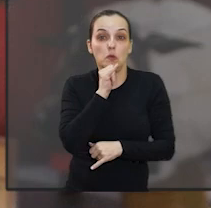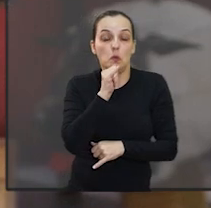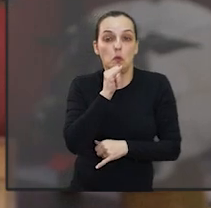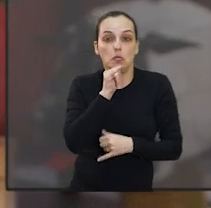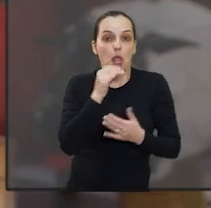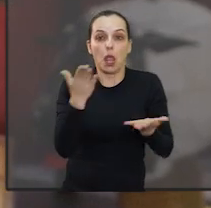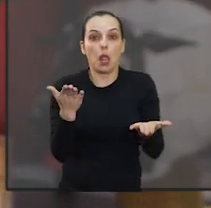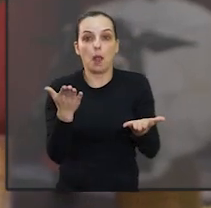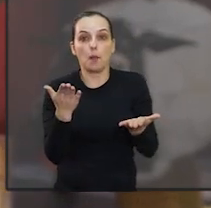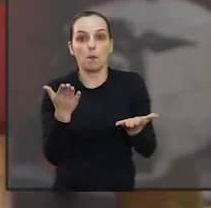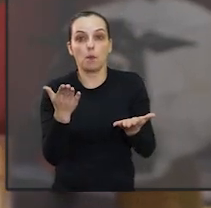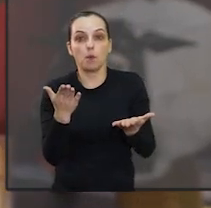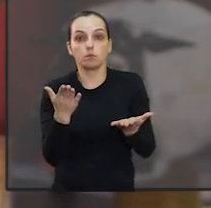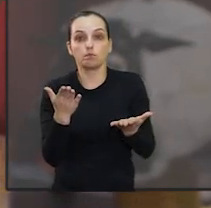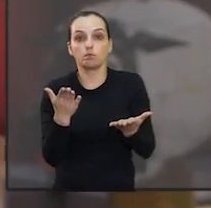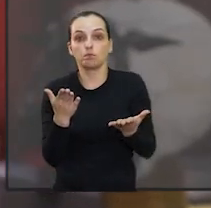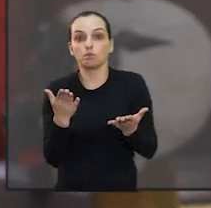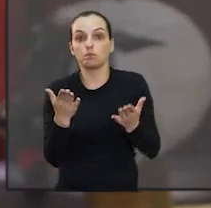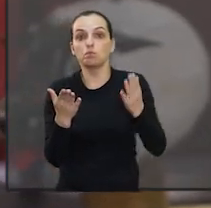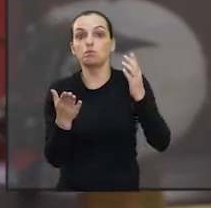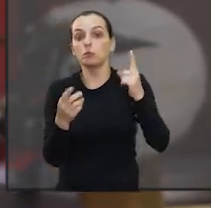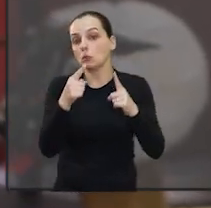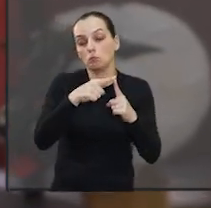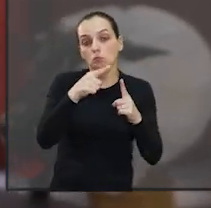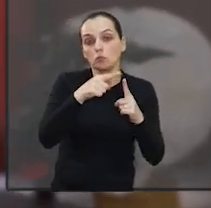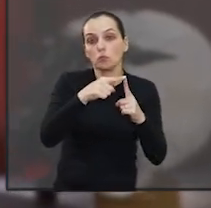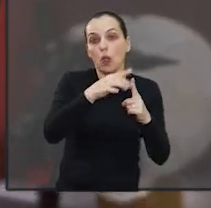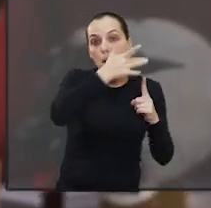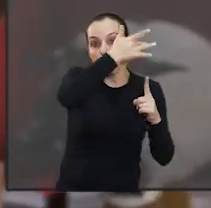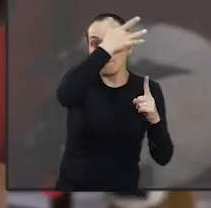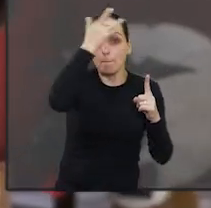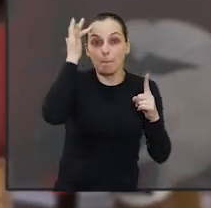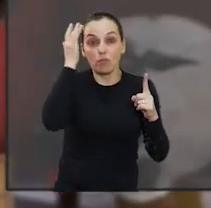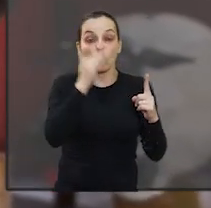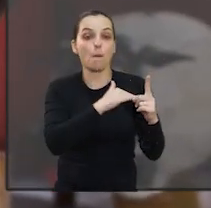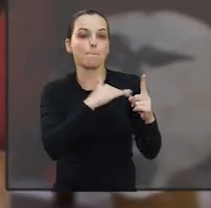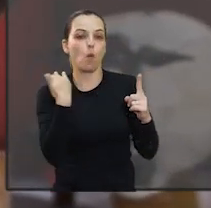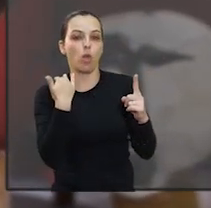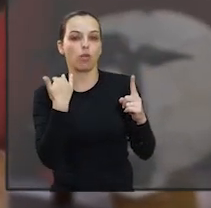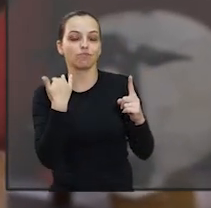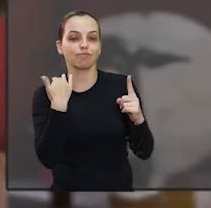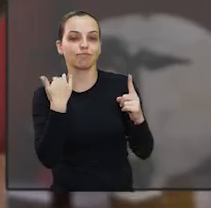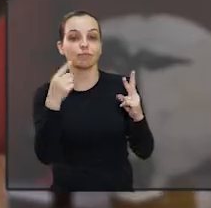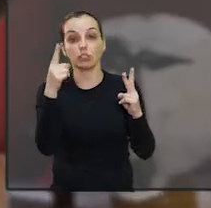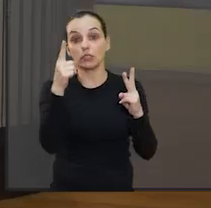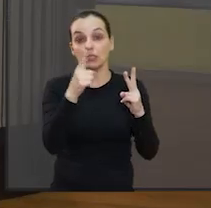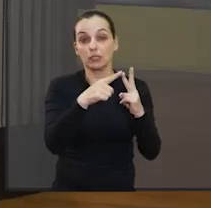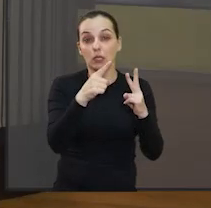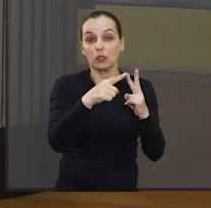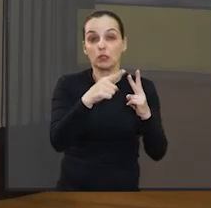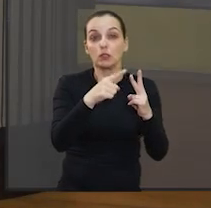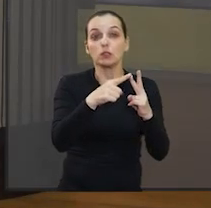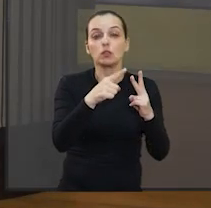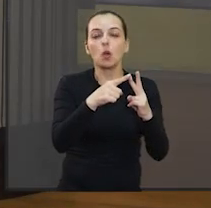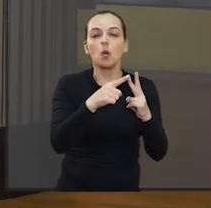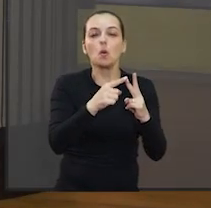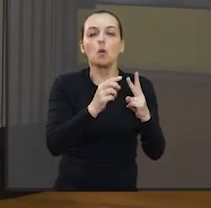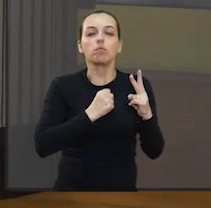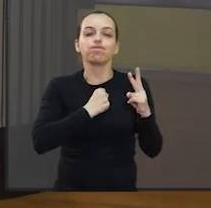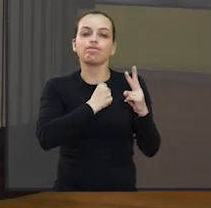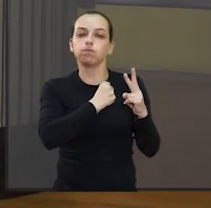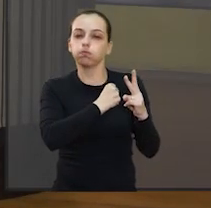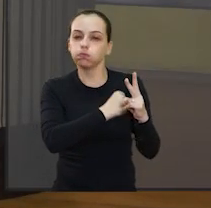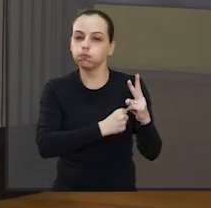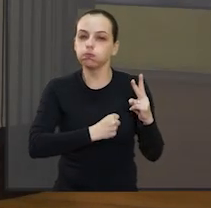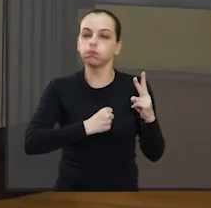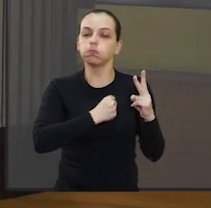procurar essa empatia da criança com aquilo que a gente está fazendo. Então tudo isso junto,